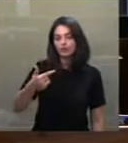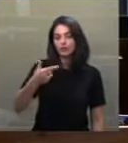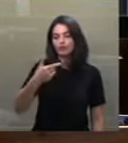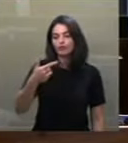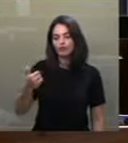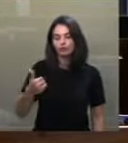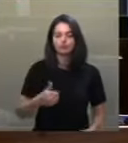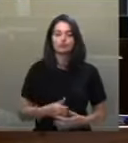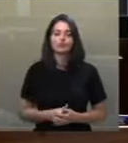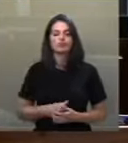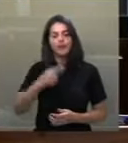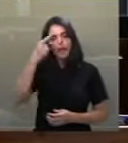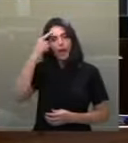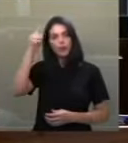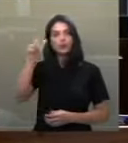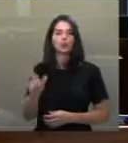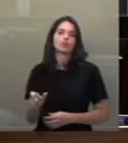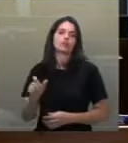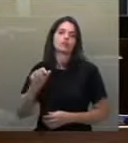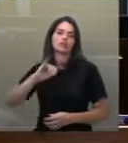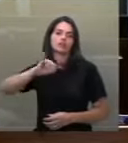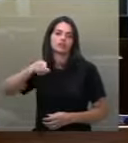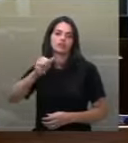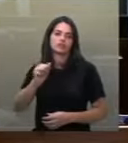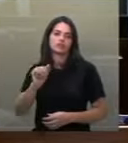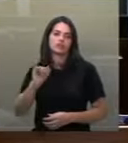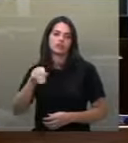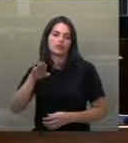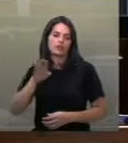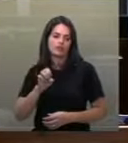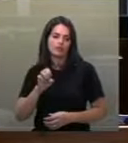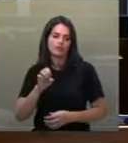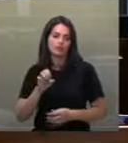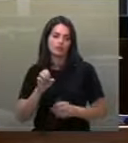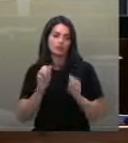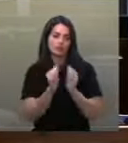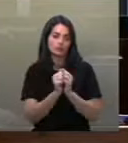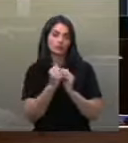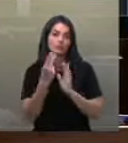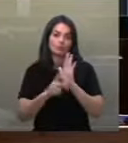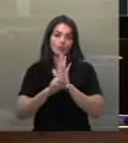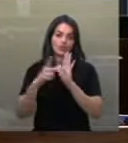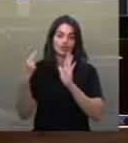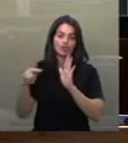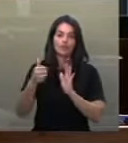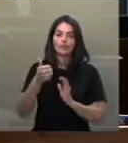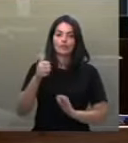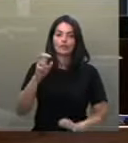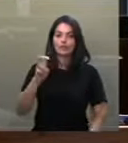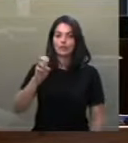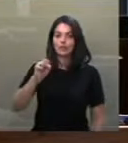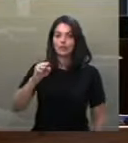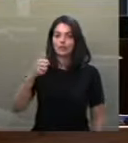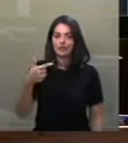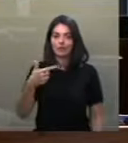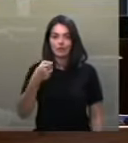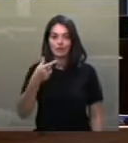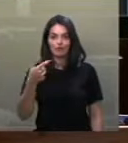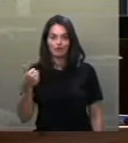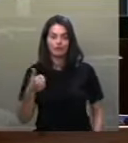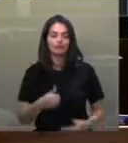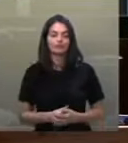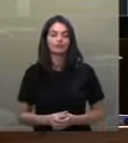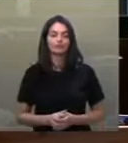1472-21, de autoria justamente do senador Jaime Campos, aliás, com o projeto dele, 1582 de 2021,